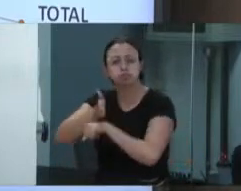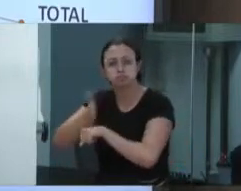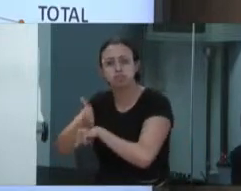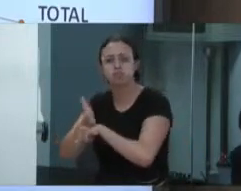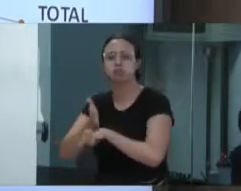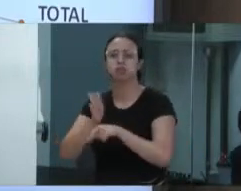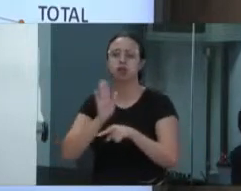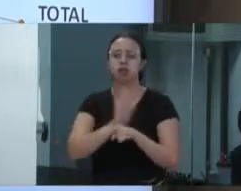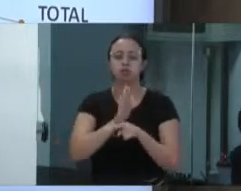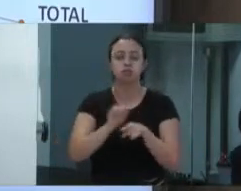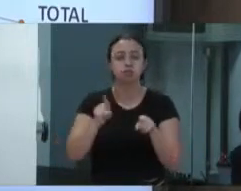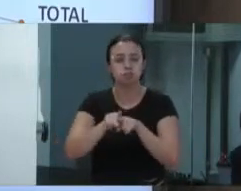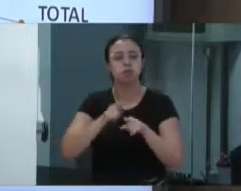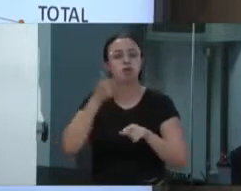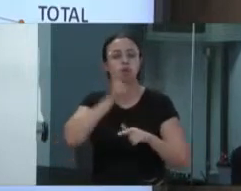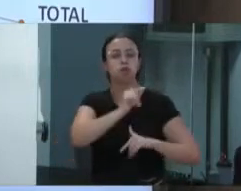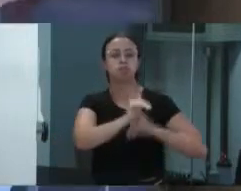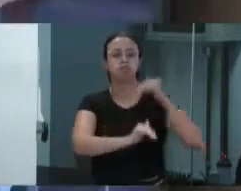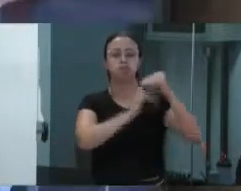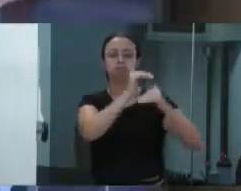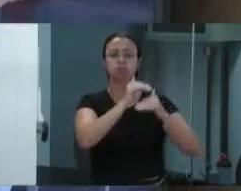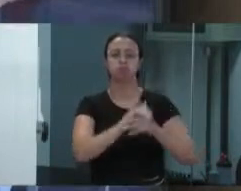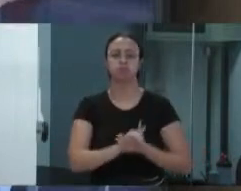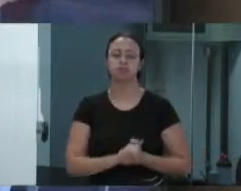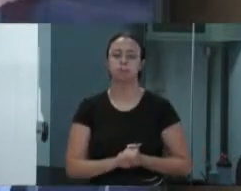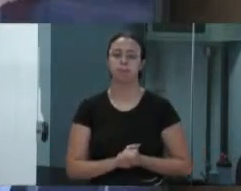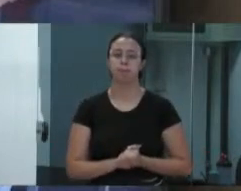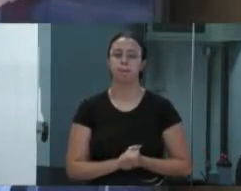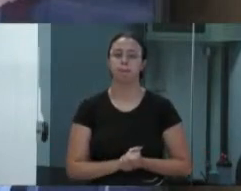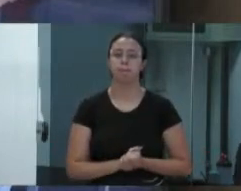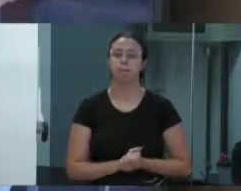pouco mais de autonomia nesse sentido, né?